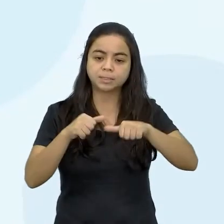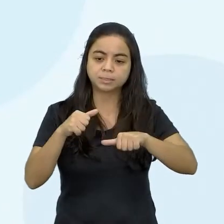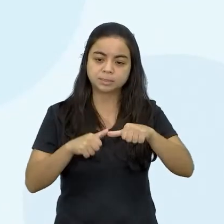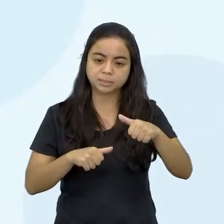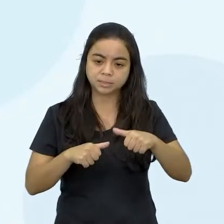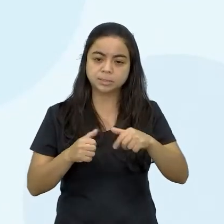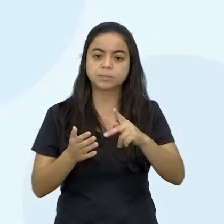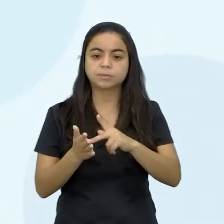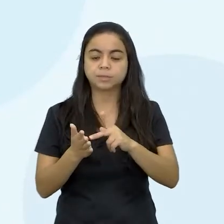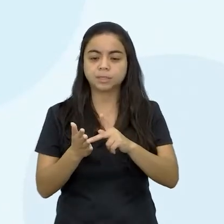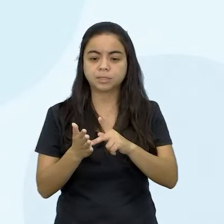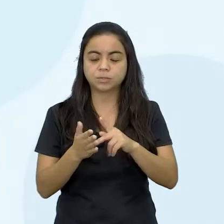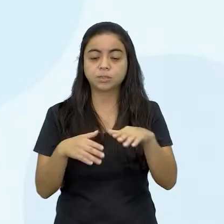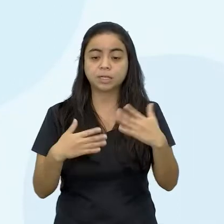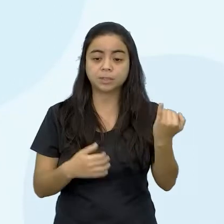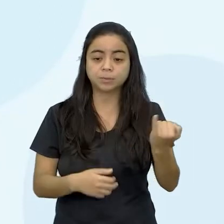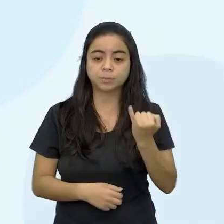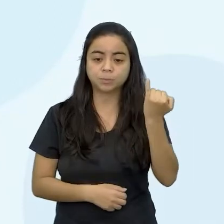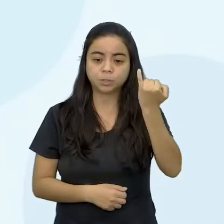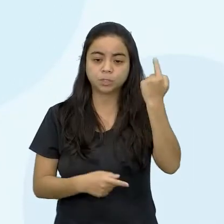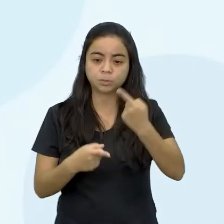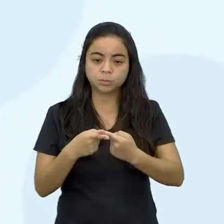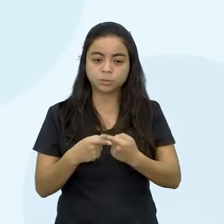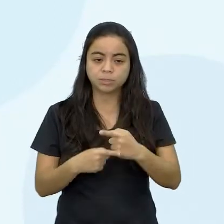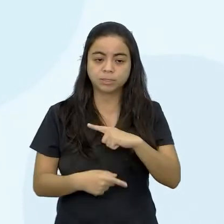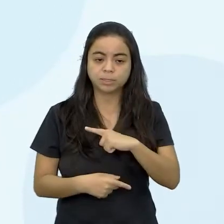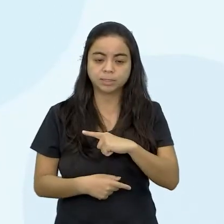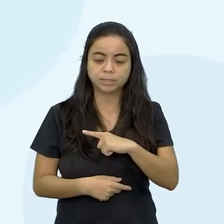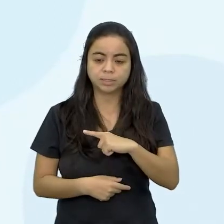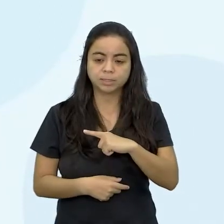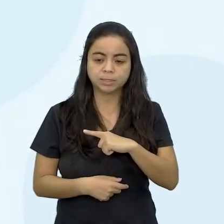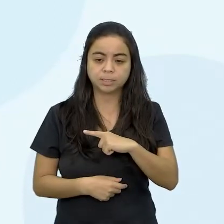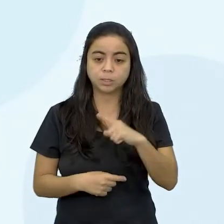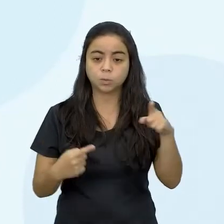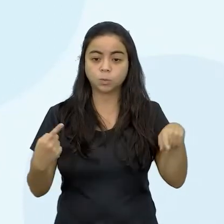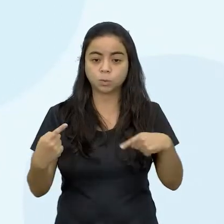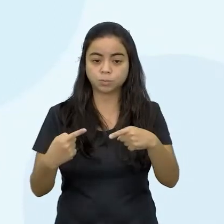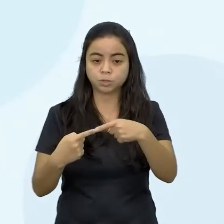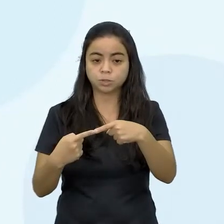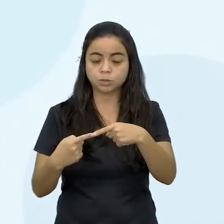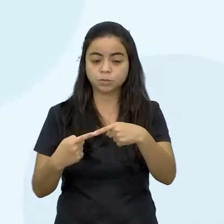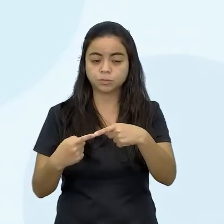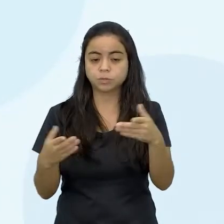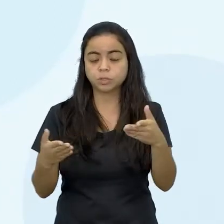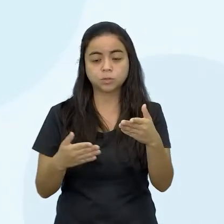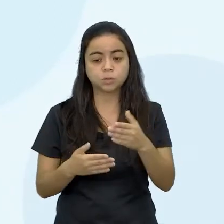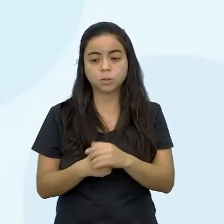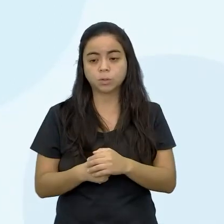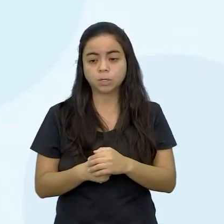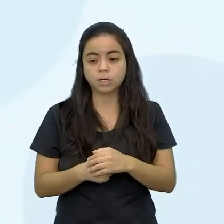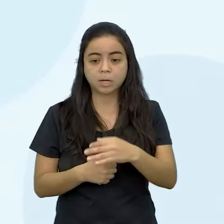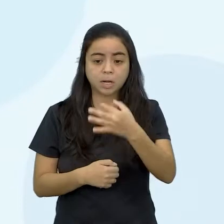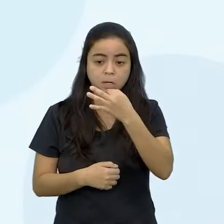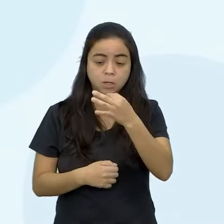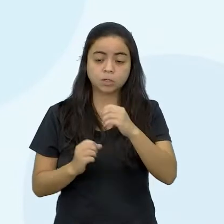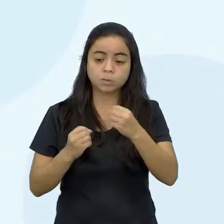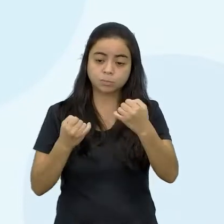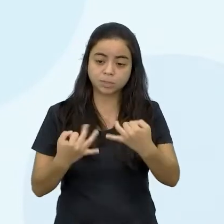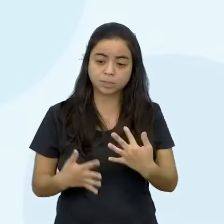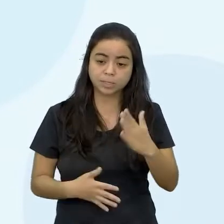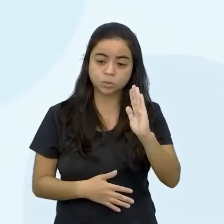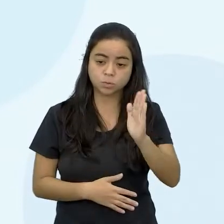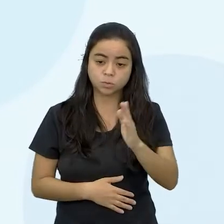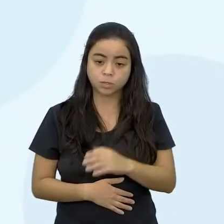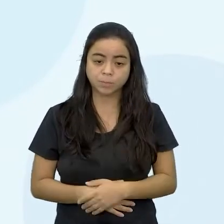de fatos esses fatos que eles são muito importantes porque eles têm ali Justamente objetivação que a gente acabou de falar é de traseiro